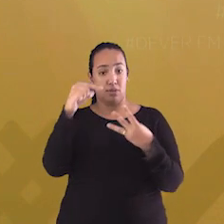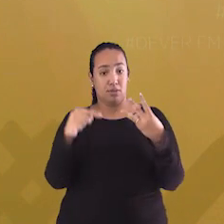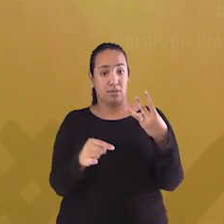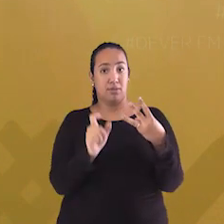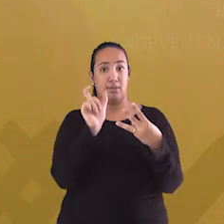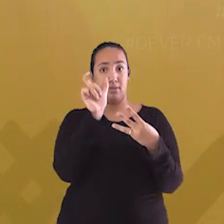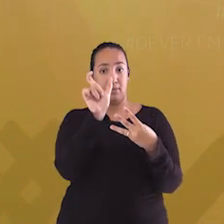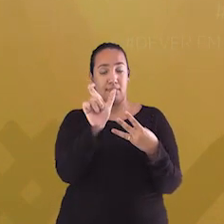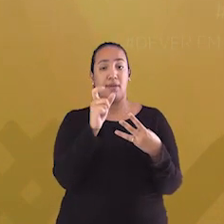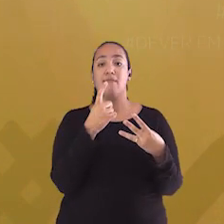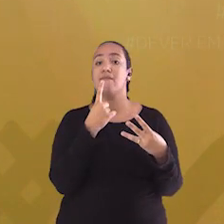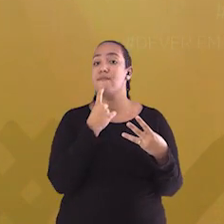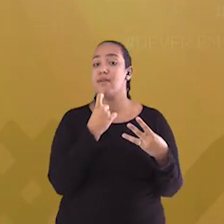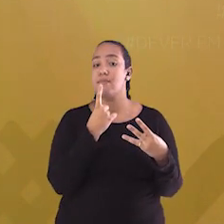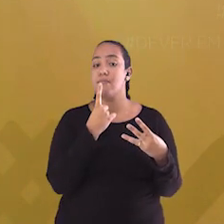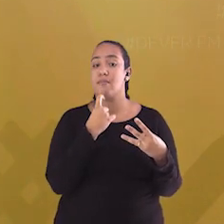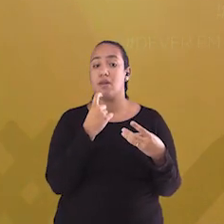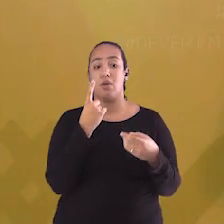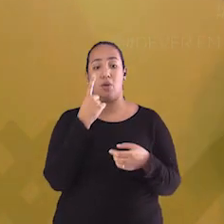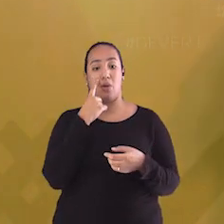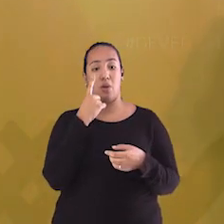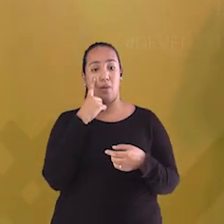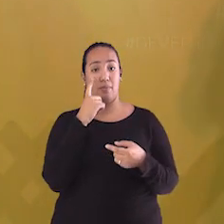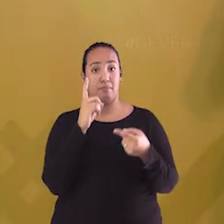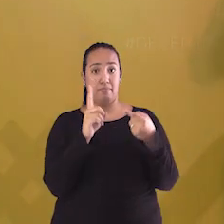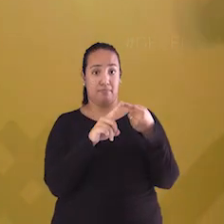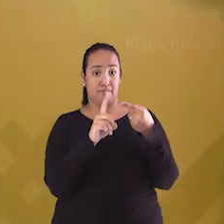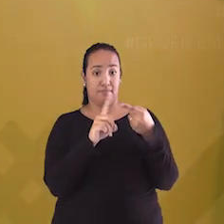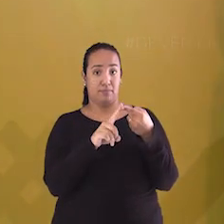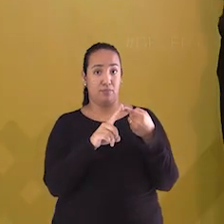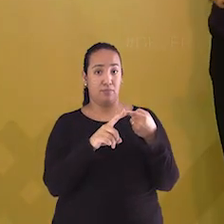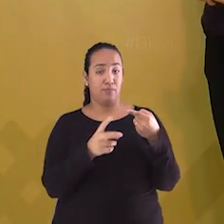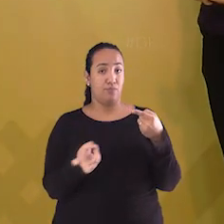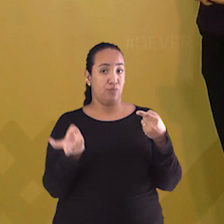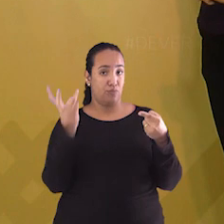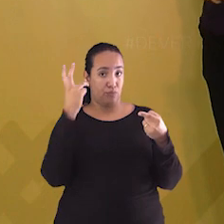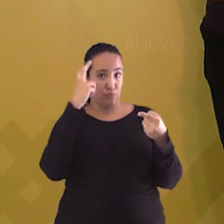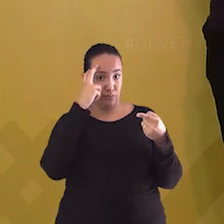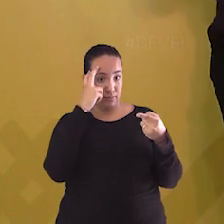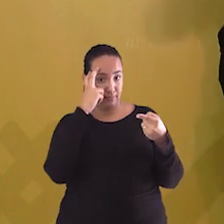nossas palavras agora marcadas. Primeiro, nós temos bem aqui,